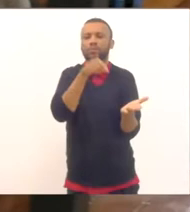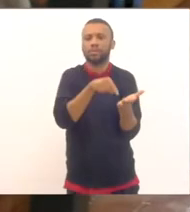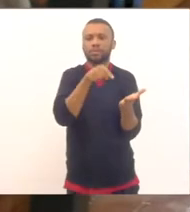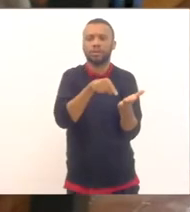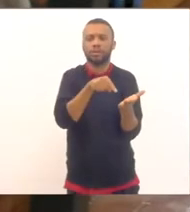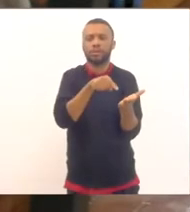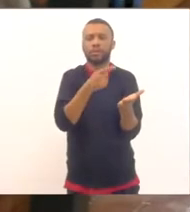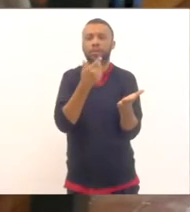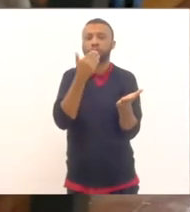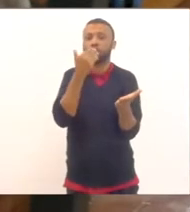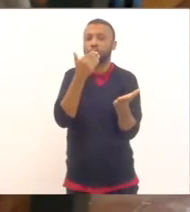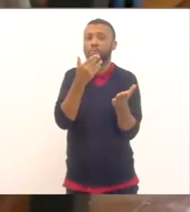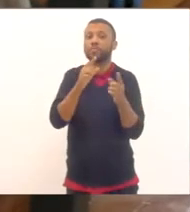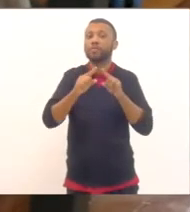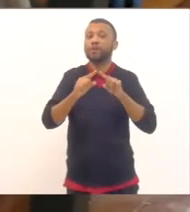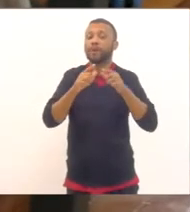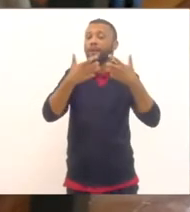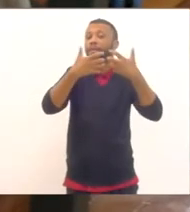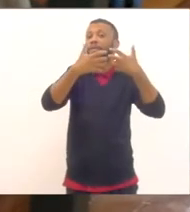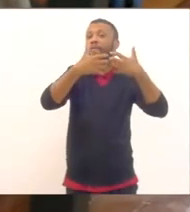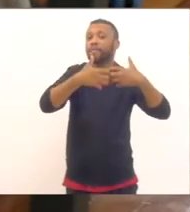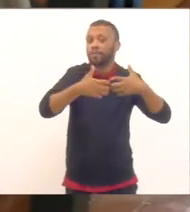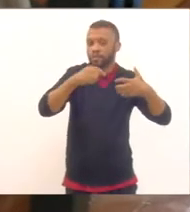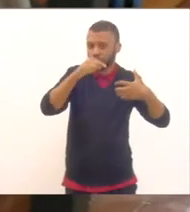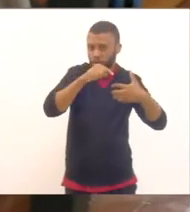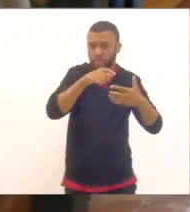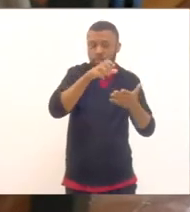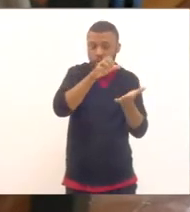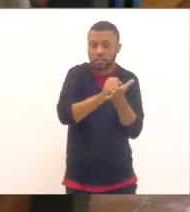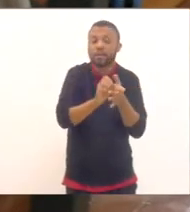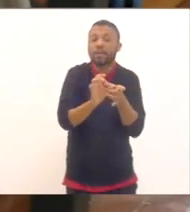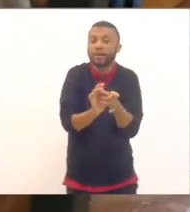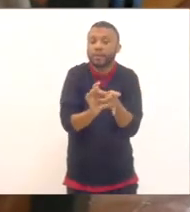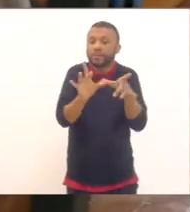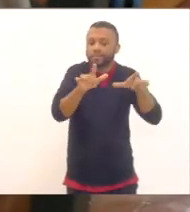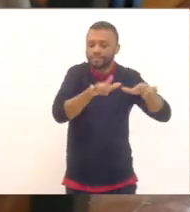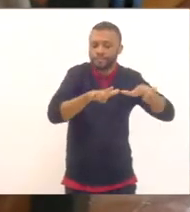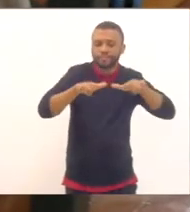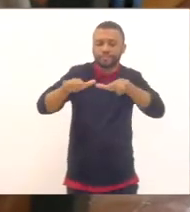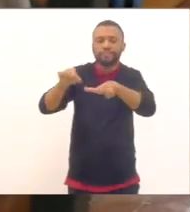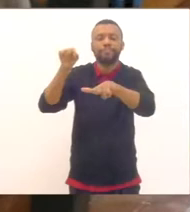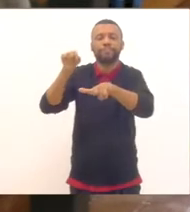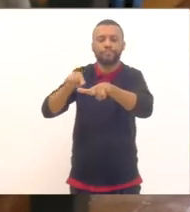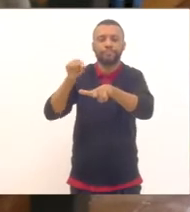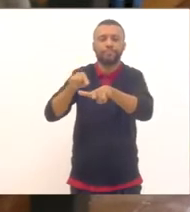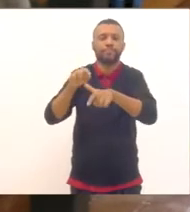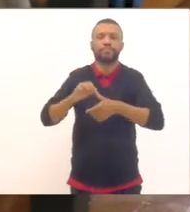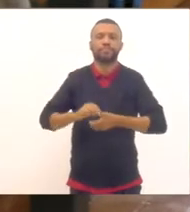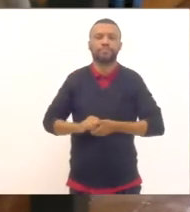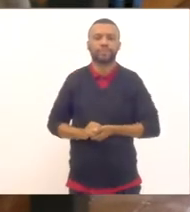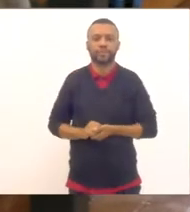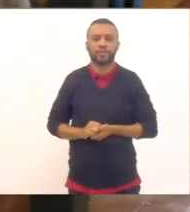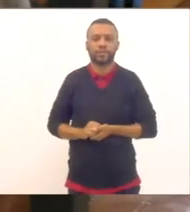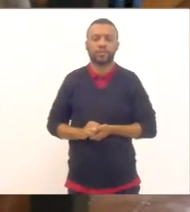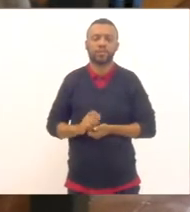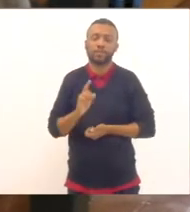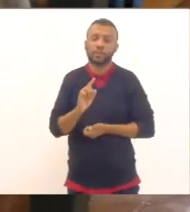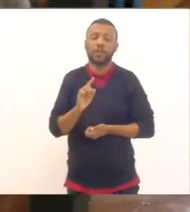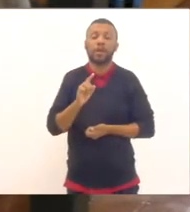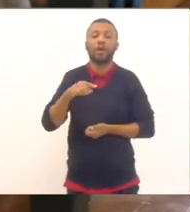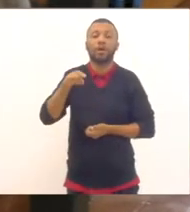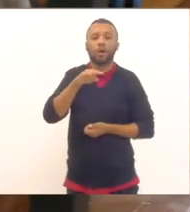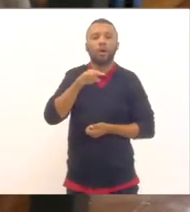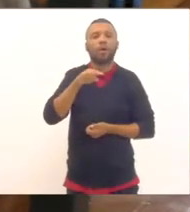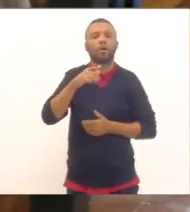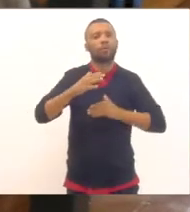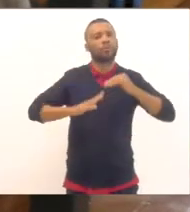e funcionamento é isso de autorização de funcionamento que os recicladores e